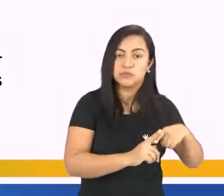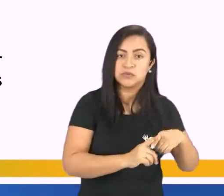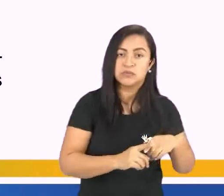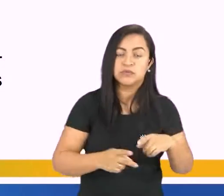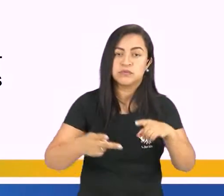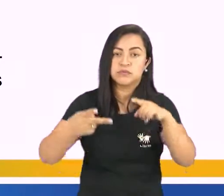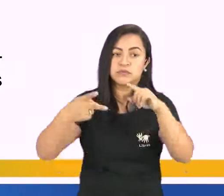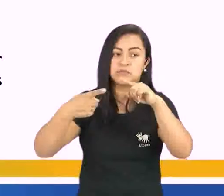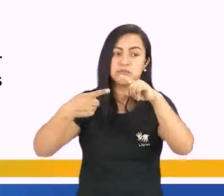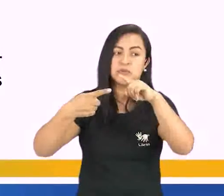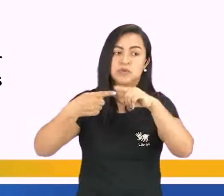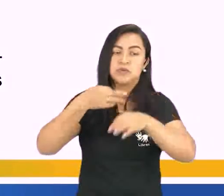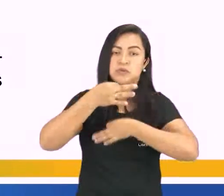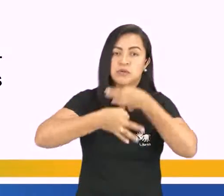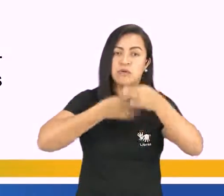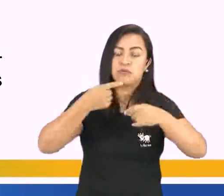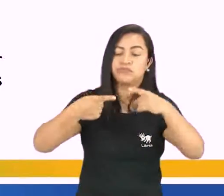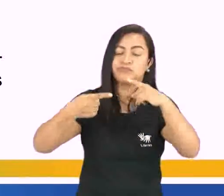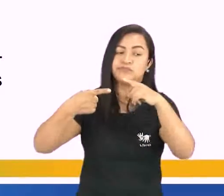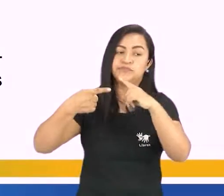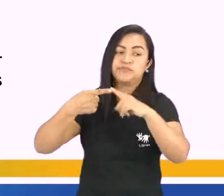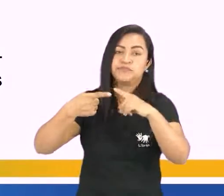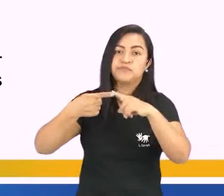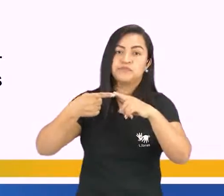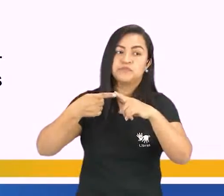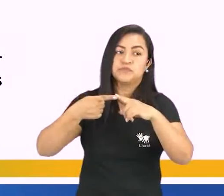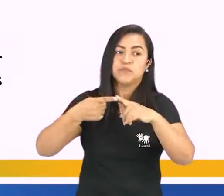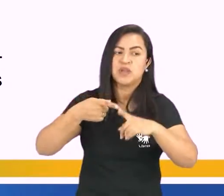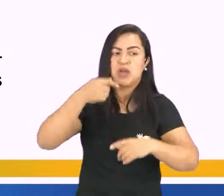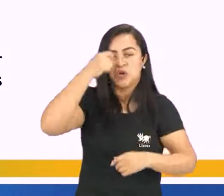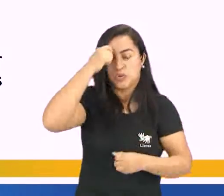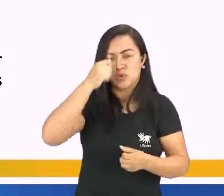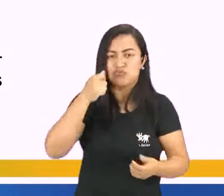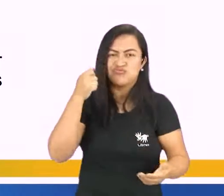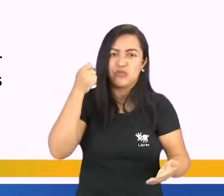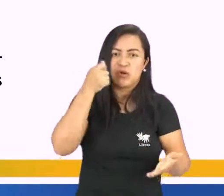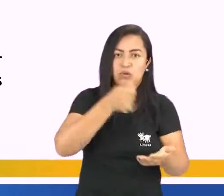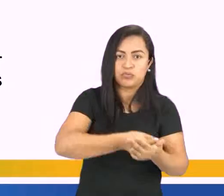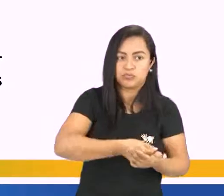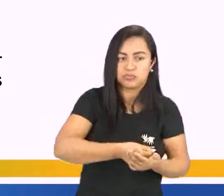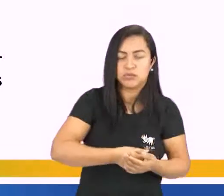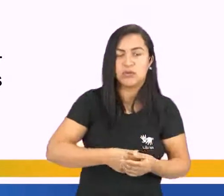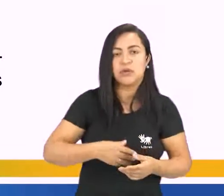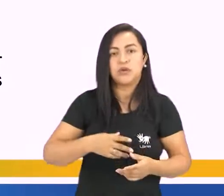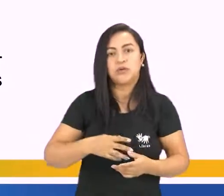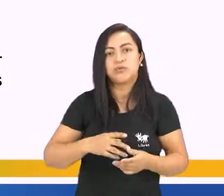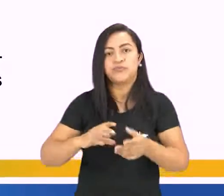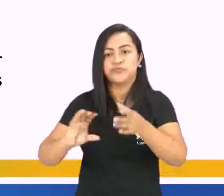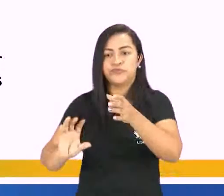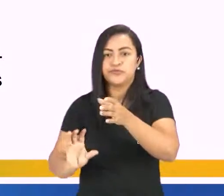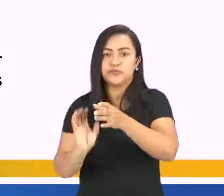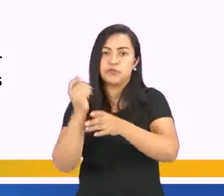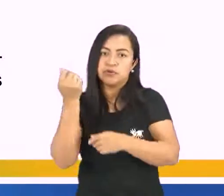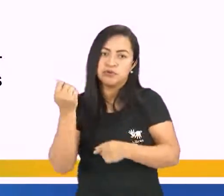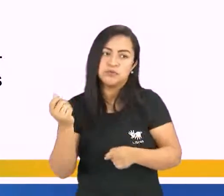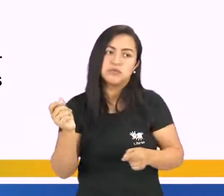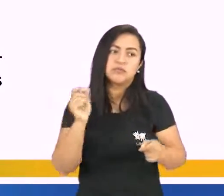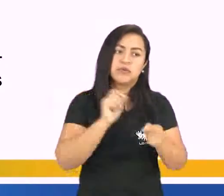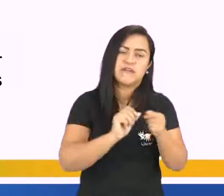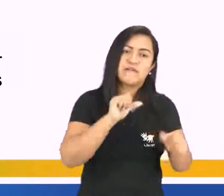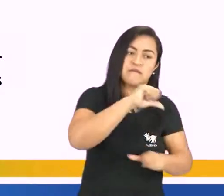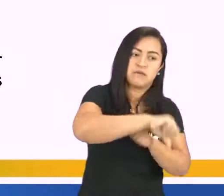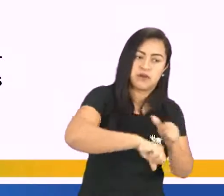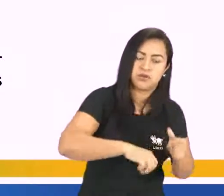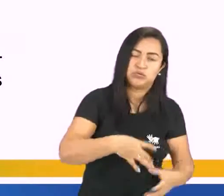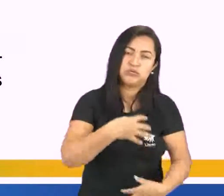de autoridade, argumento de causa ou efeito, argumentos afetivos, argumento